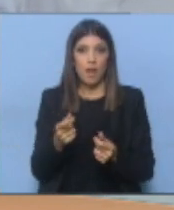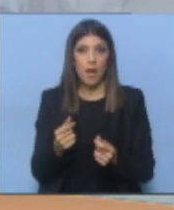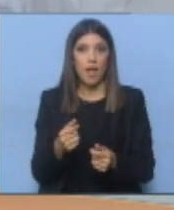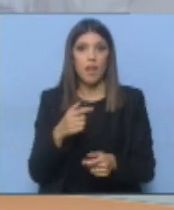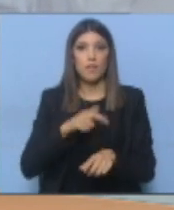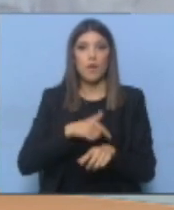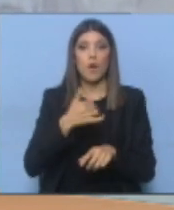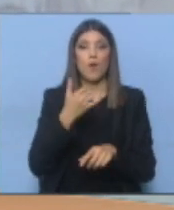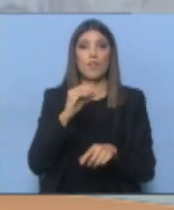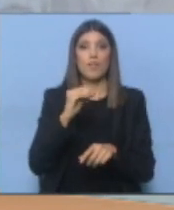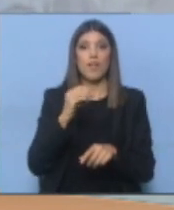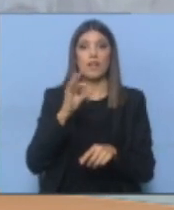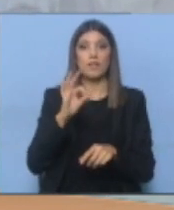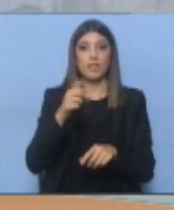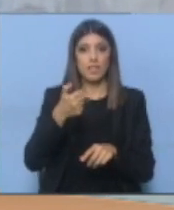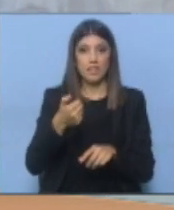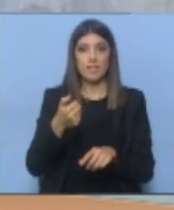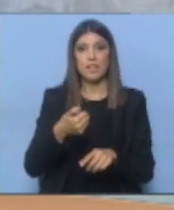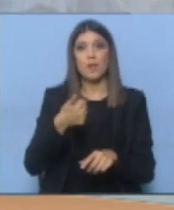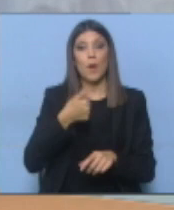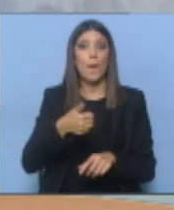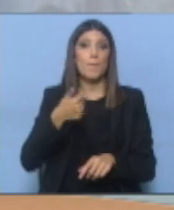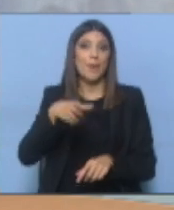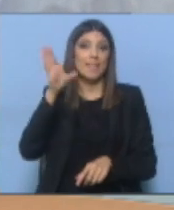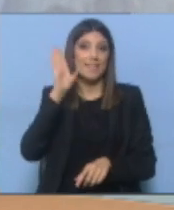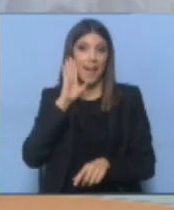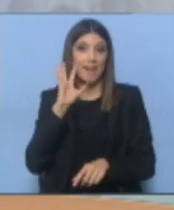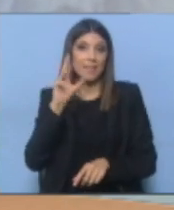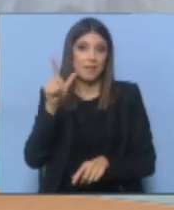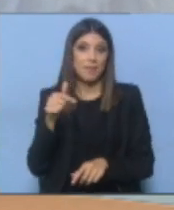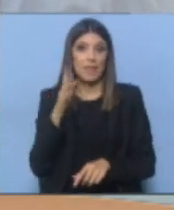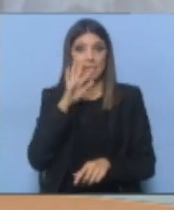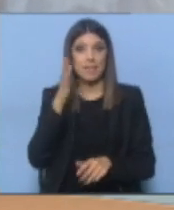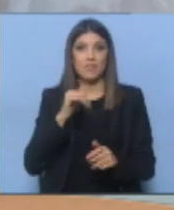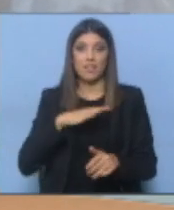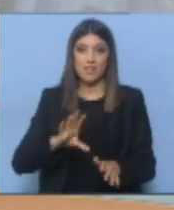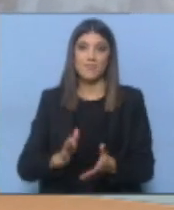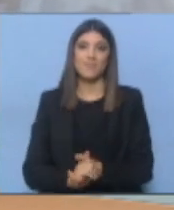forem 22h45. Tenha então uma boa tarde e até amanhã, se Deus quiser.